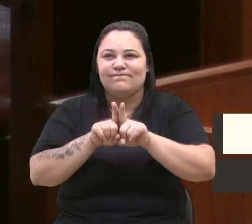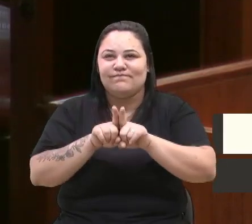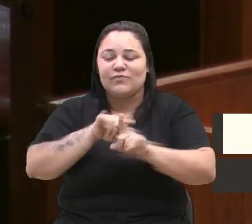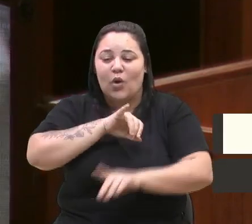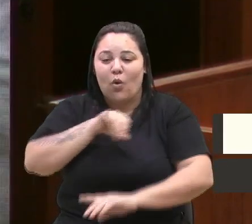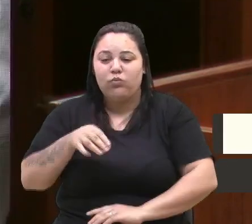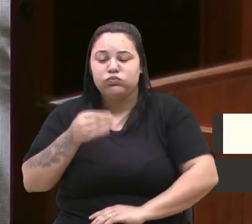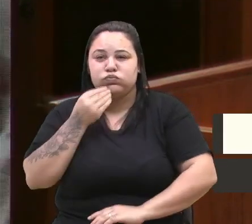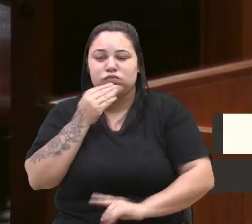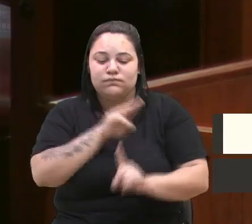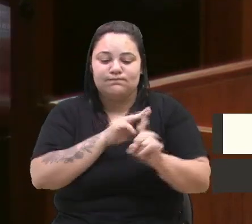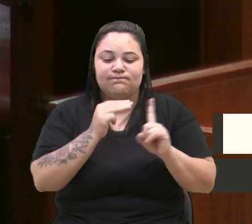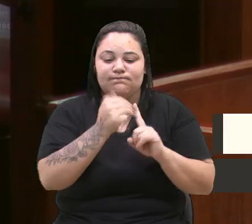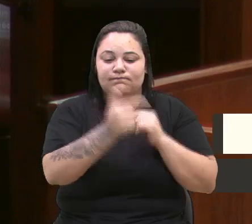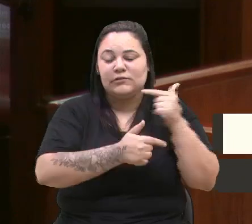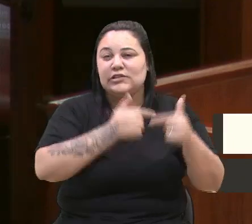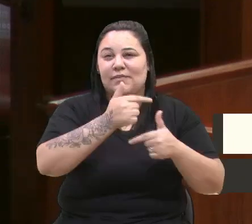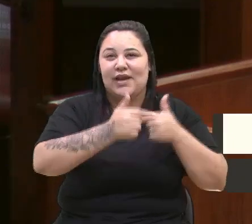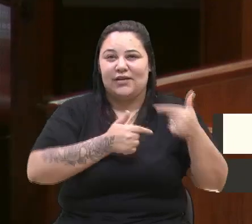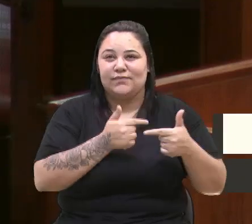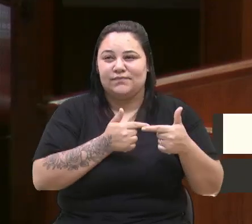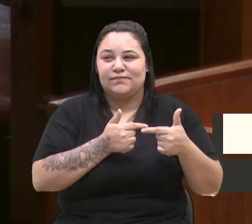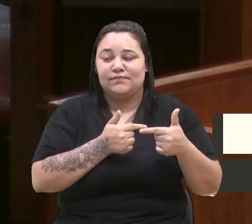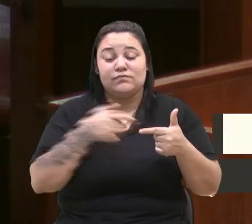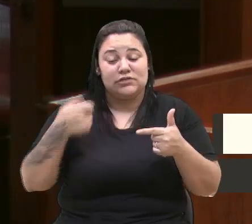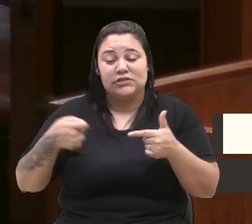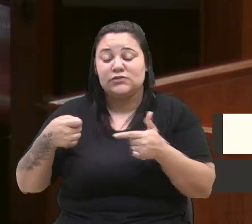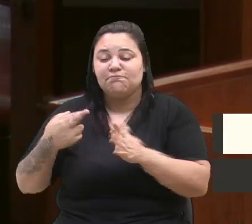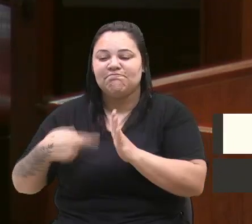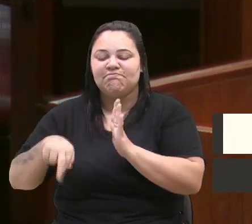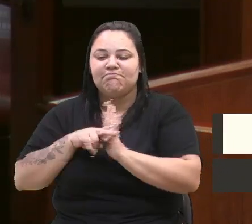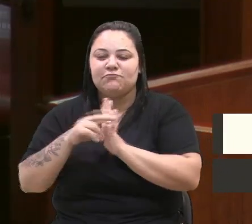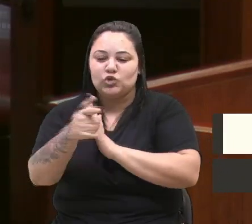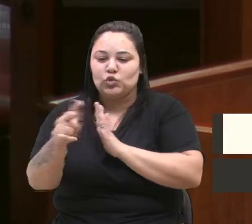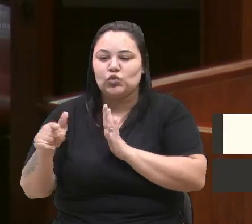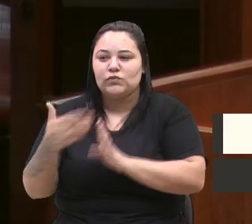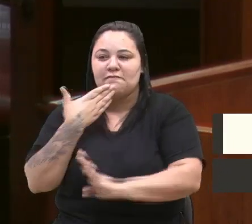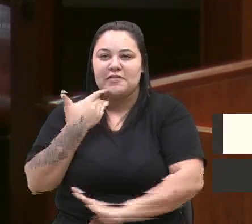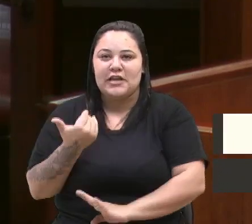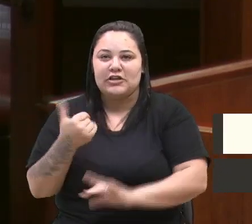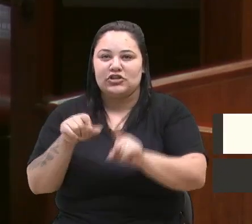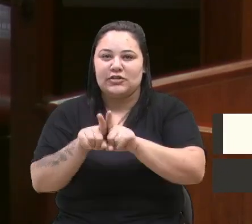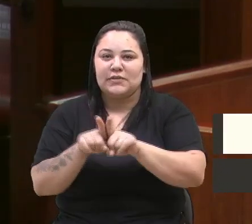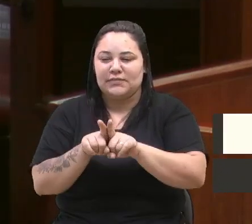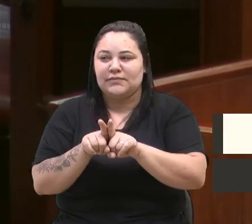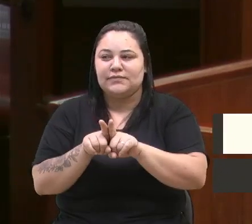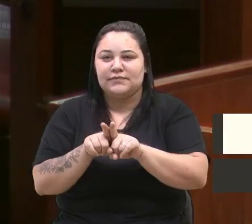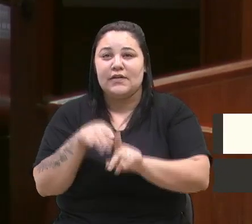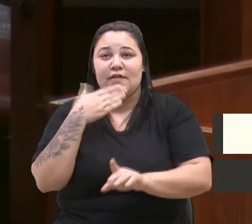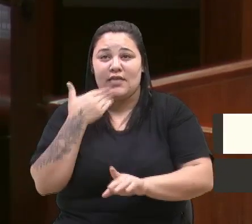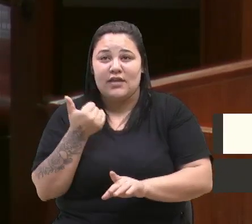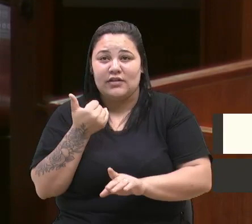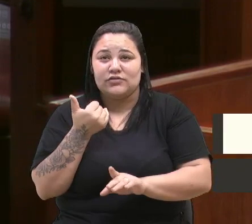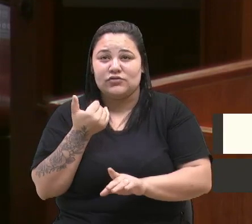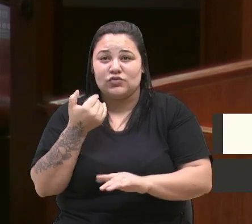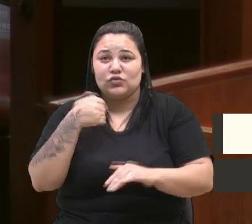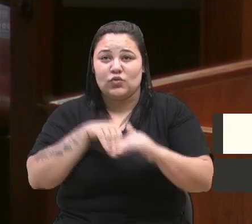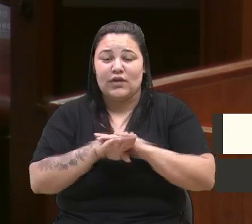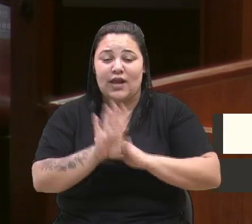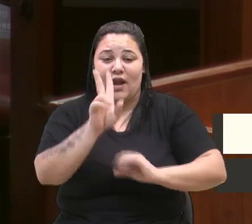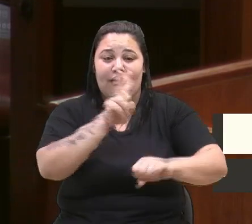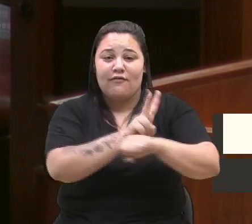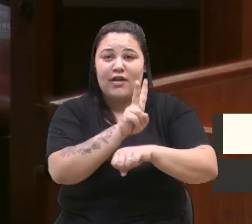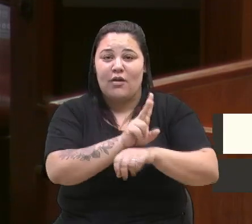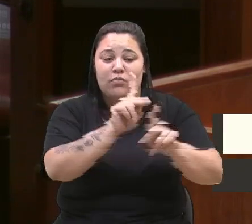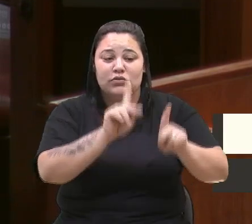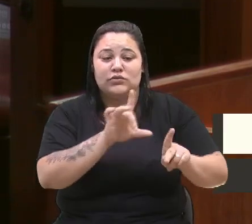de trabalho, deve ser compensada, entre outras medidas, pelo benefício da reserva de vagas para pessoas com deficiência